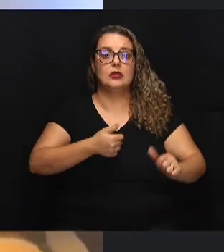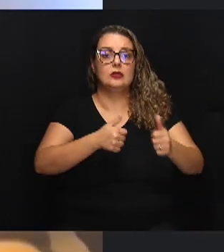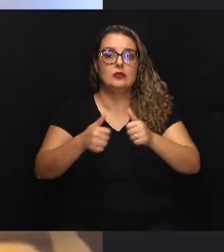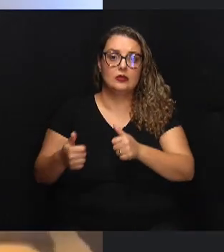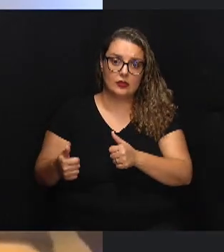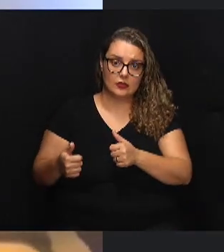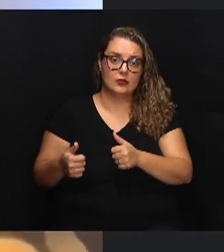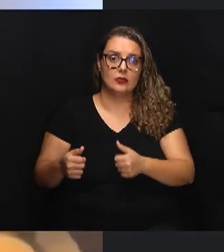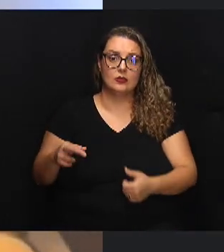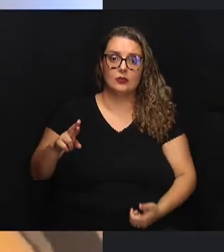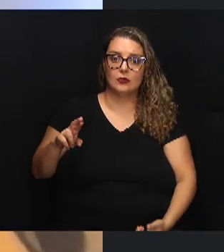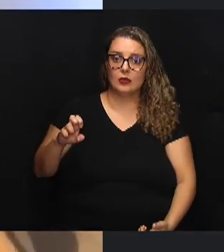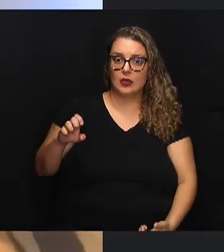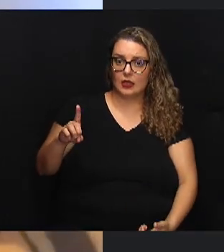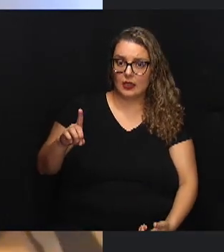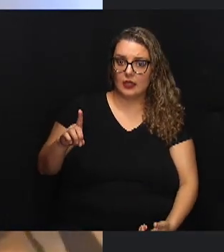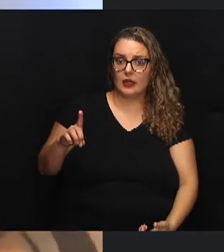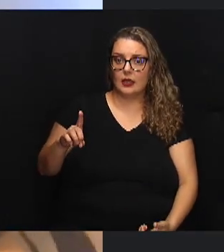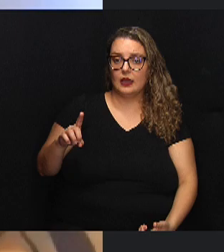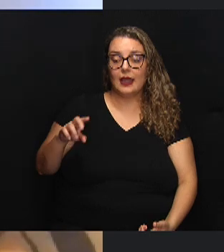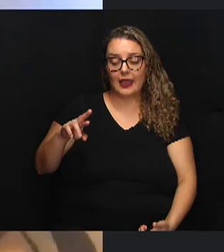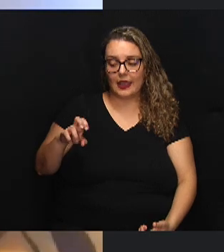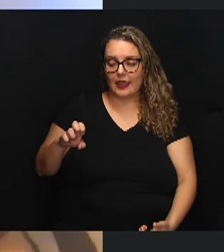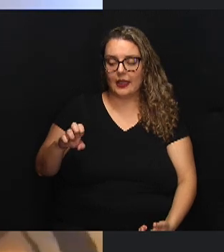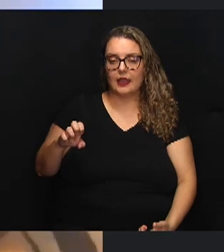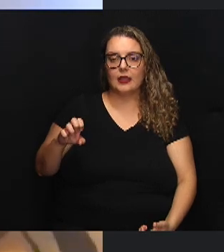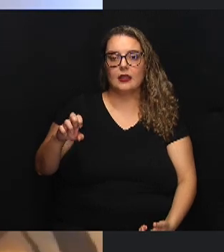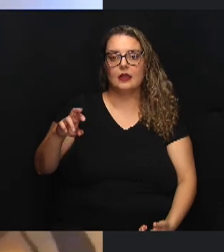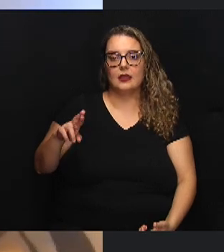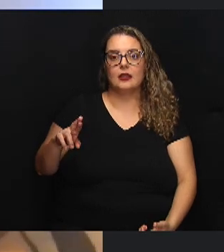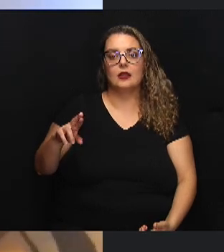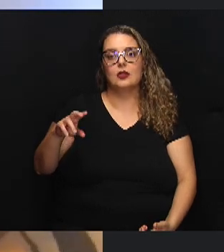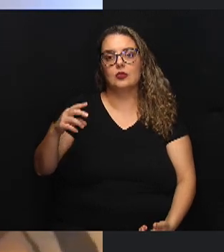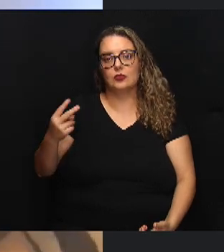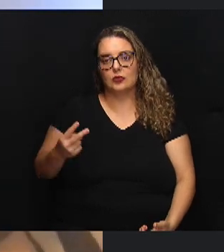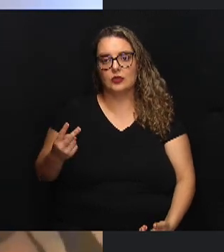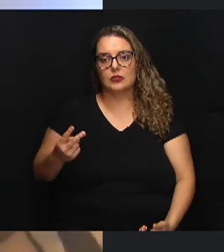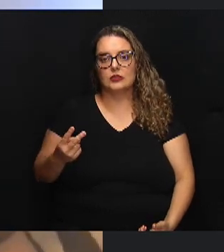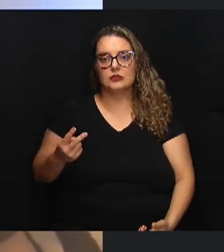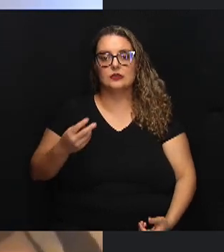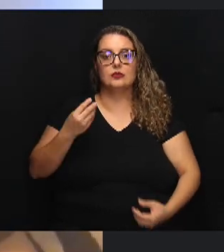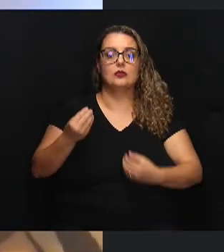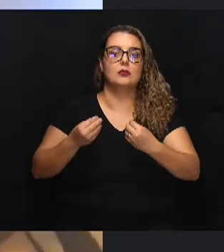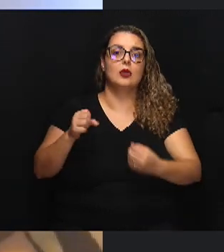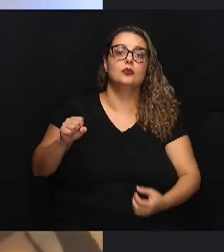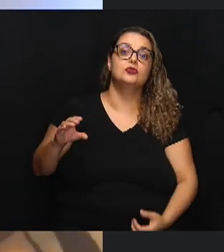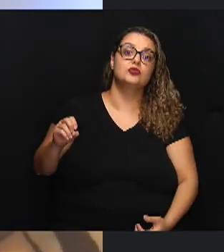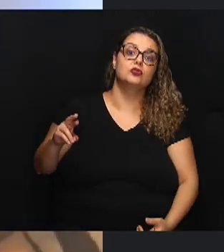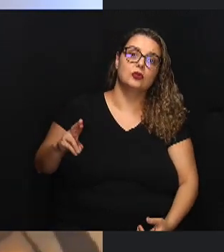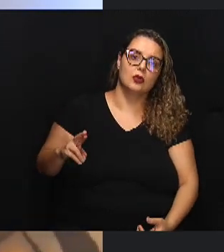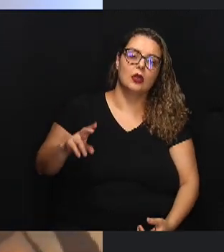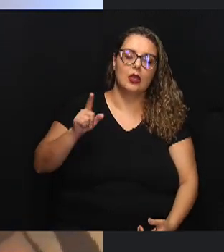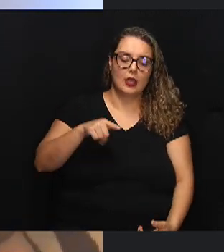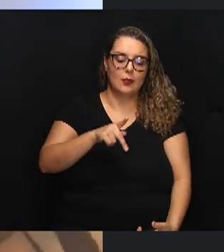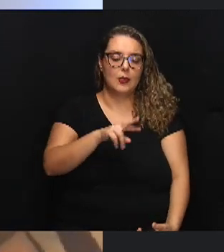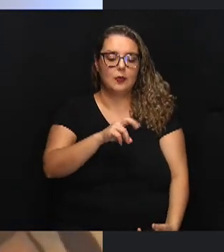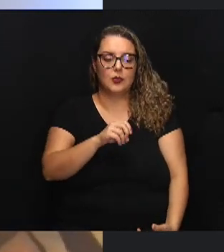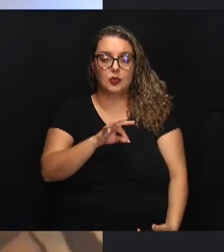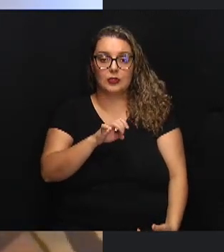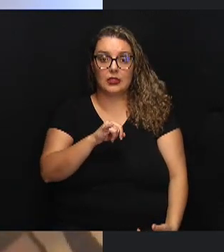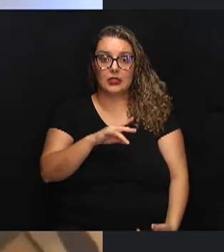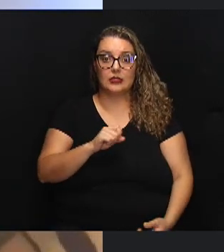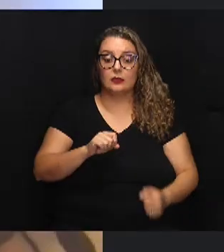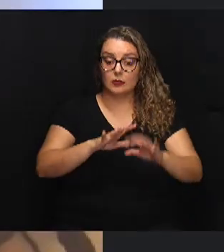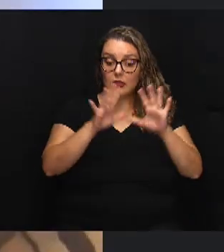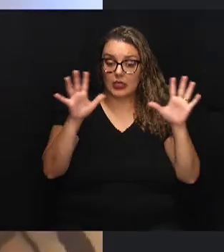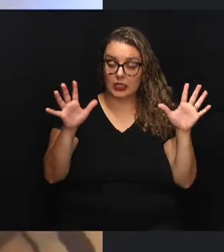do HER2, o score do HER2. Como que funciona isso? É uma proteína que a gente tem e quando ela está super expressa, hoje a